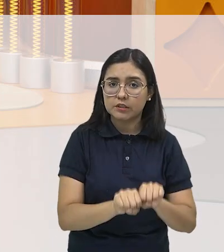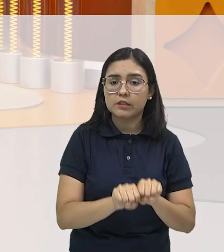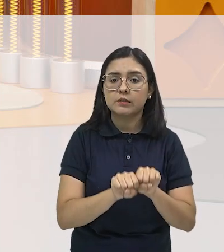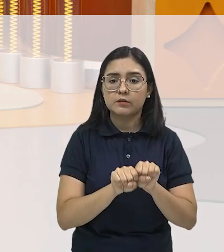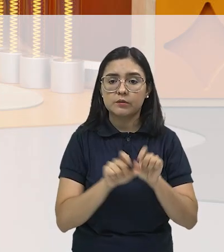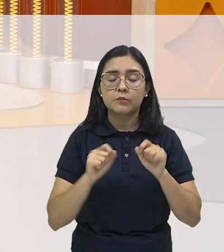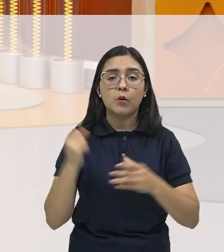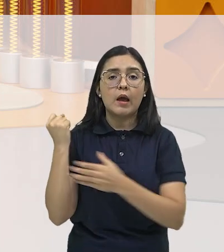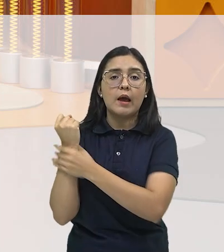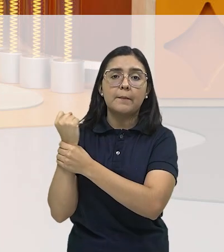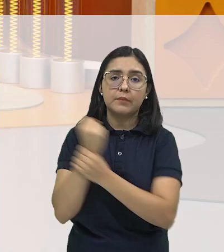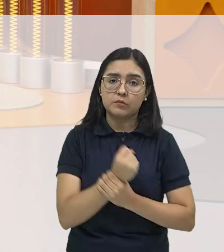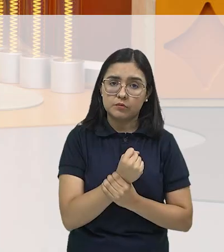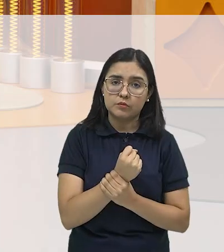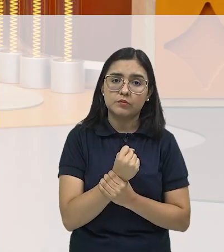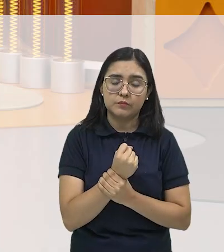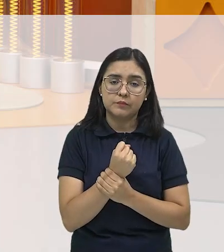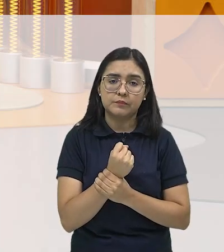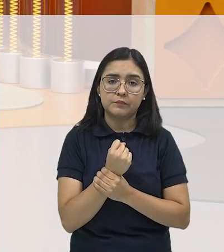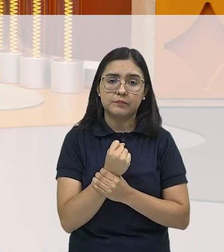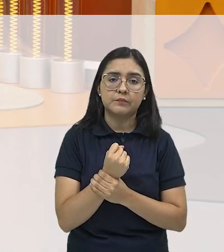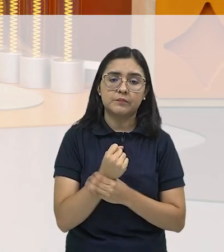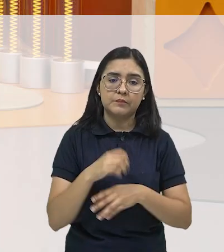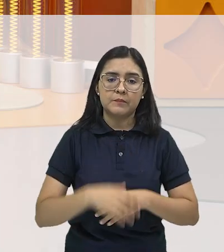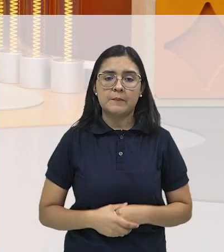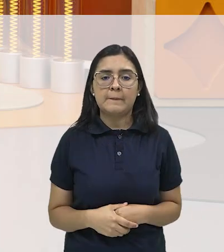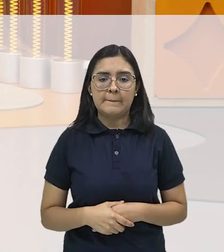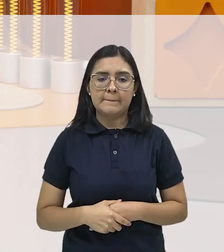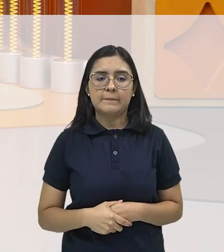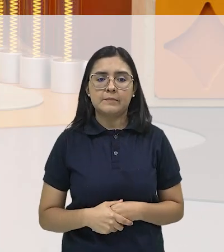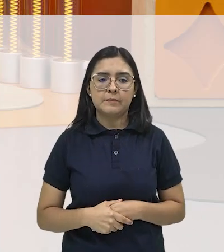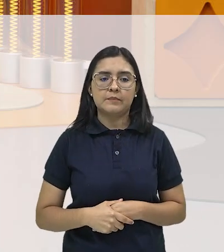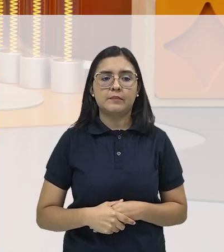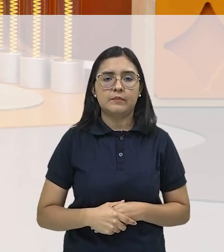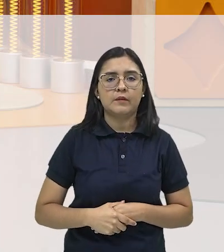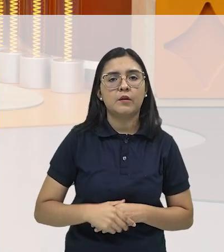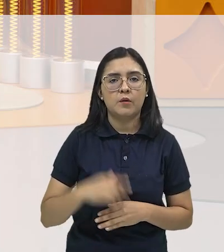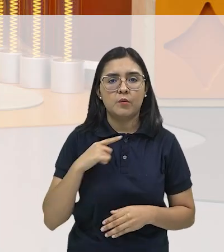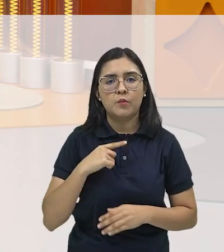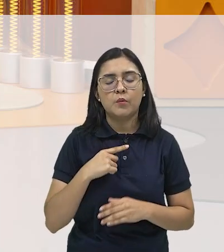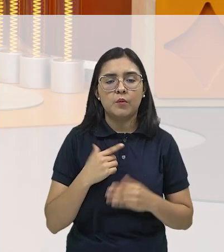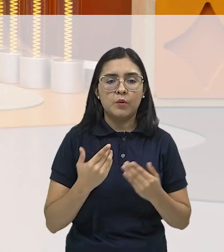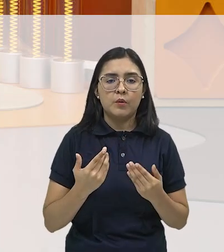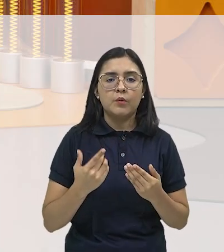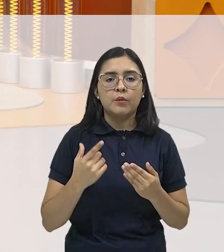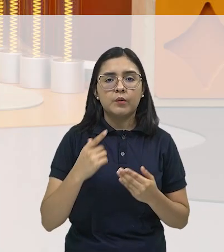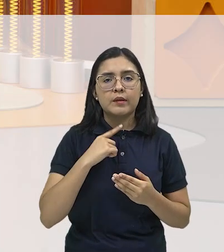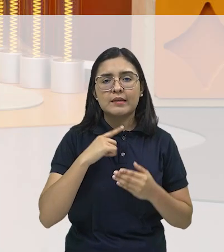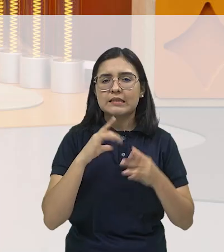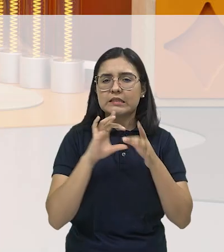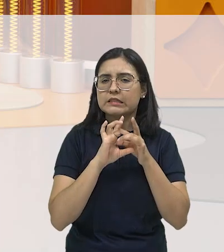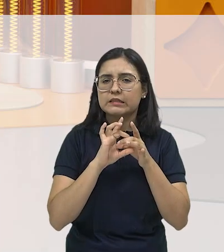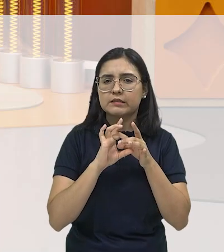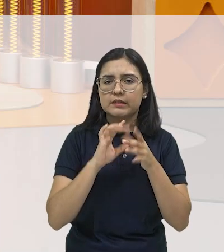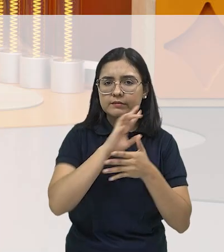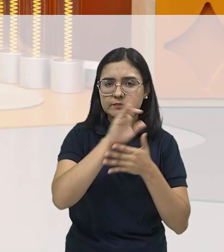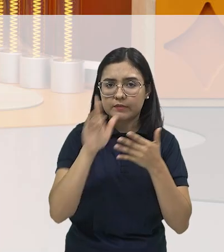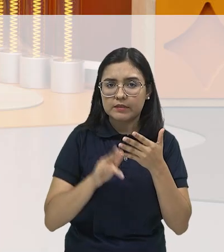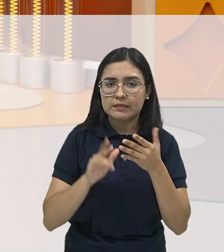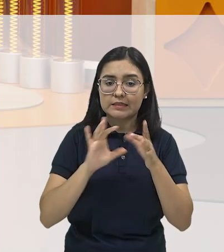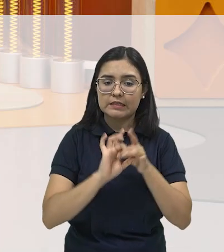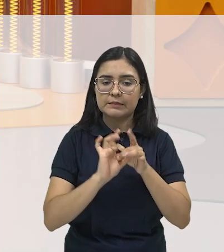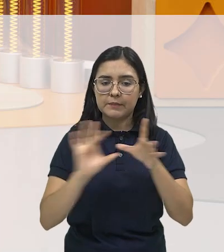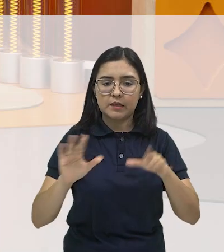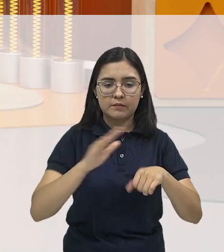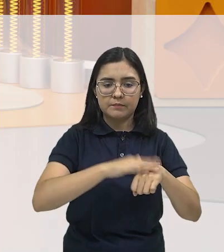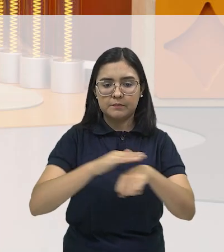do absolutismo monárquico, ou também chamado de antigo regime, onde essas liberdades individuais,